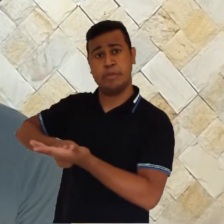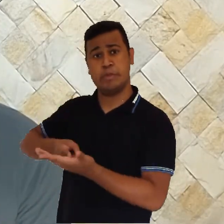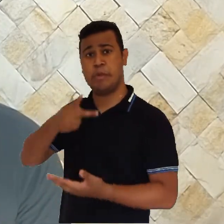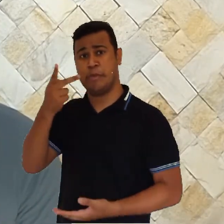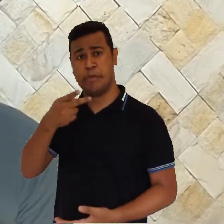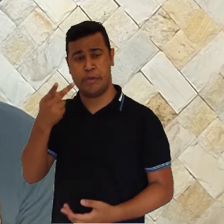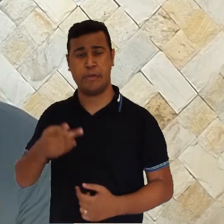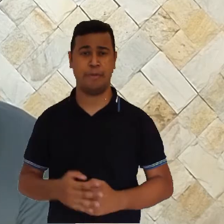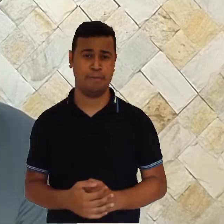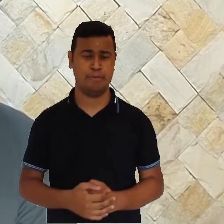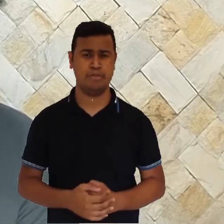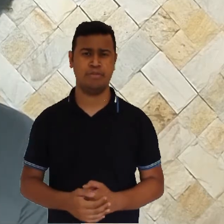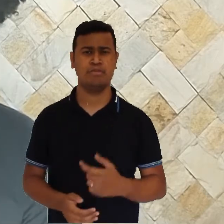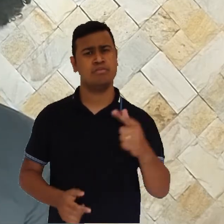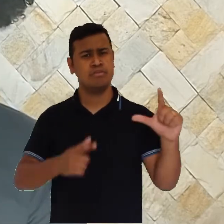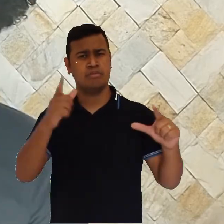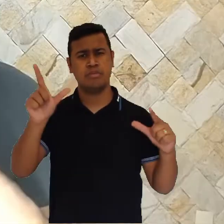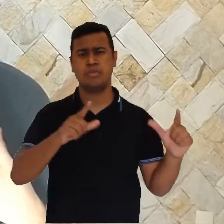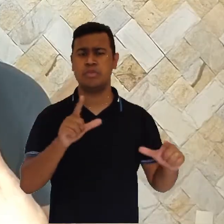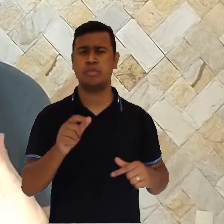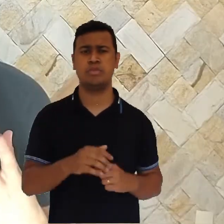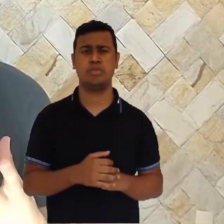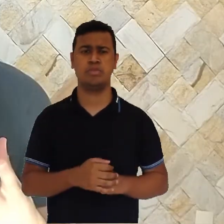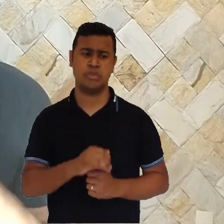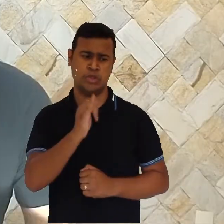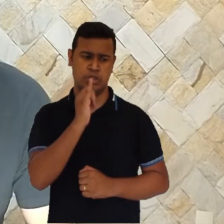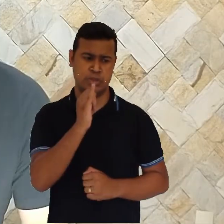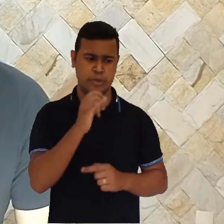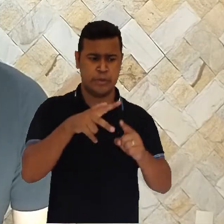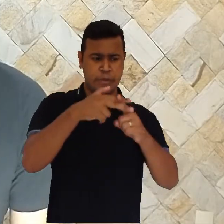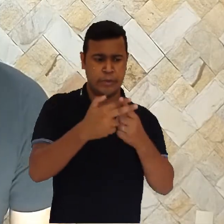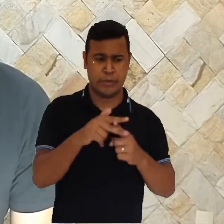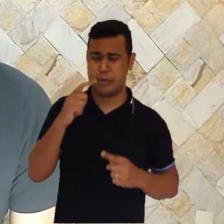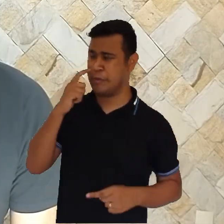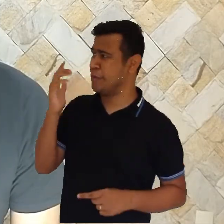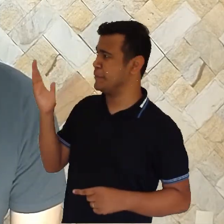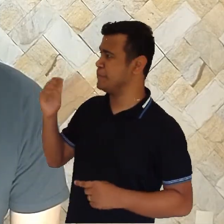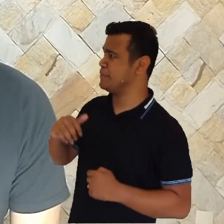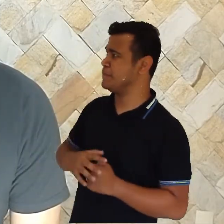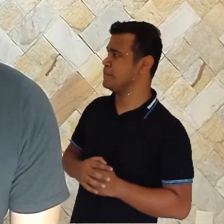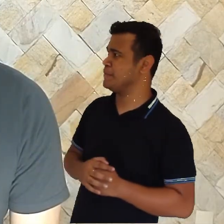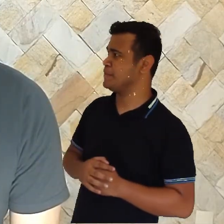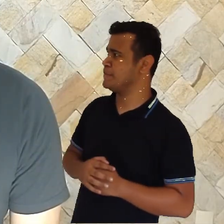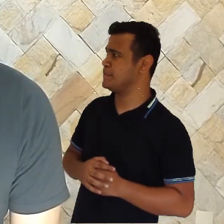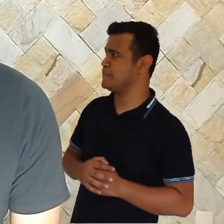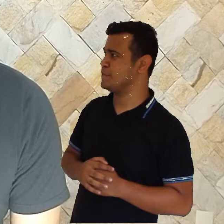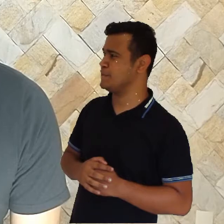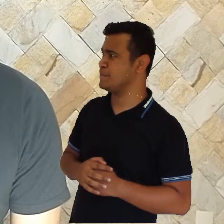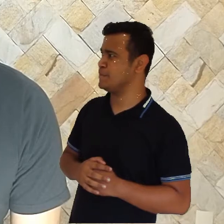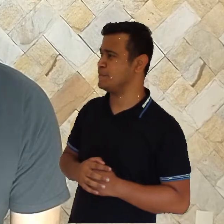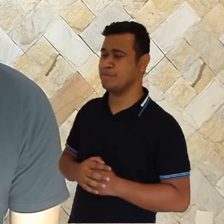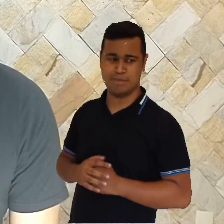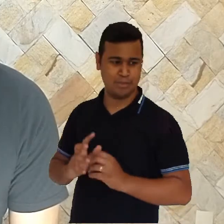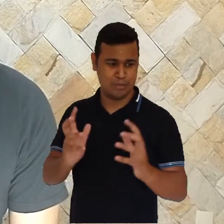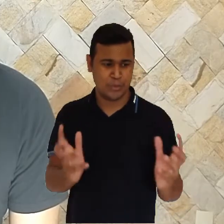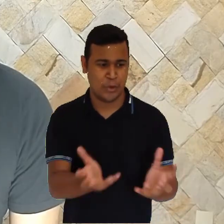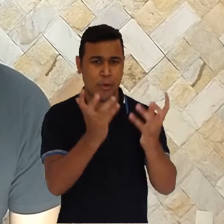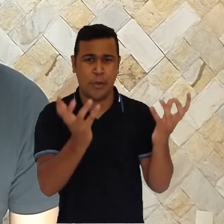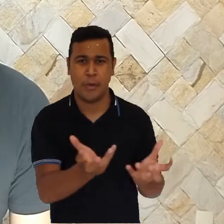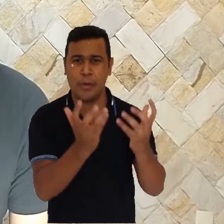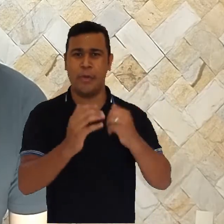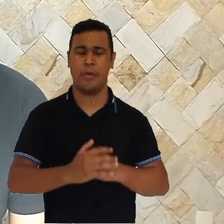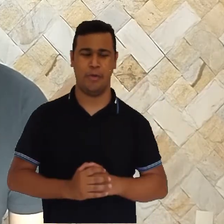de atenção e raciocínio lógico. No contexto cotidiano, de acordo com a idade, os responsáveis podem dividir as